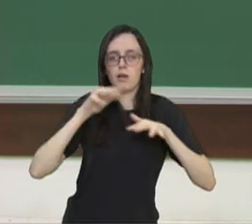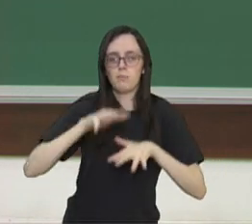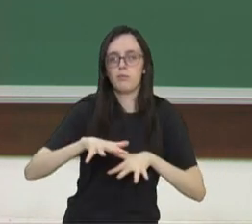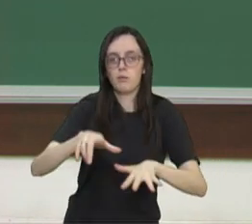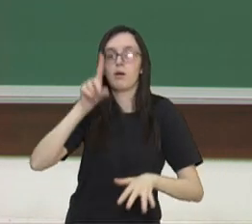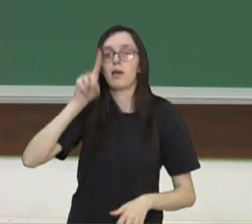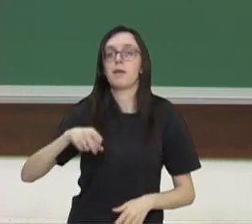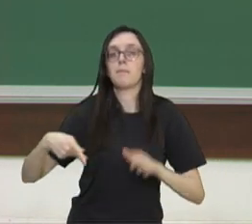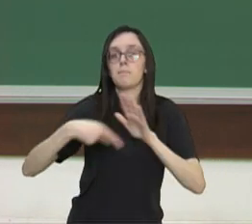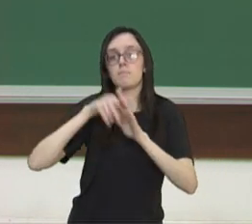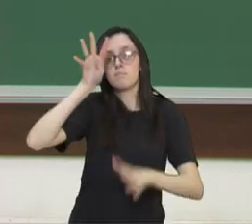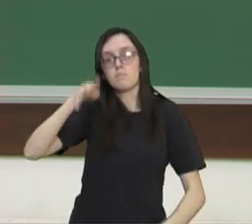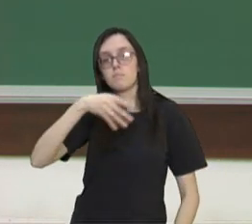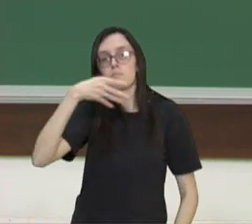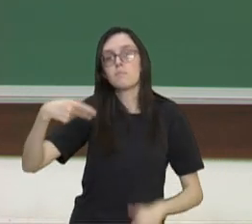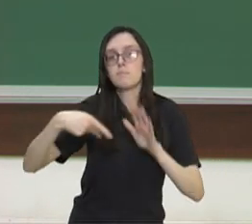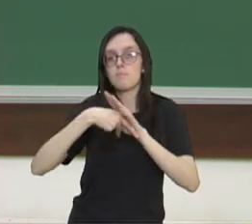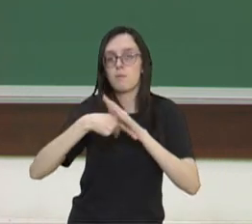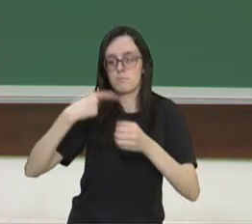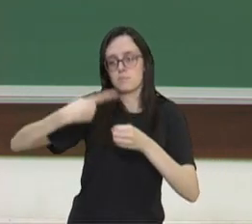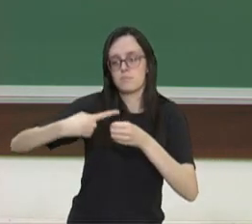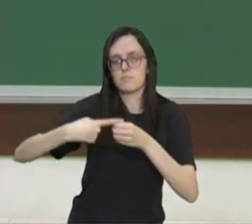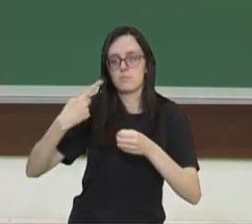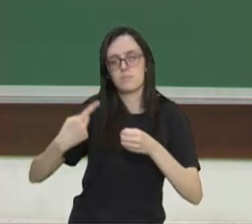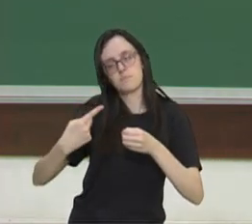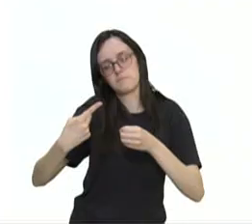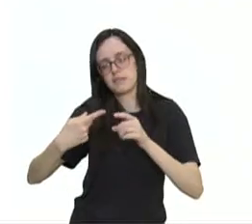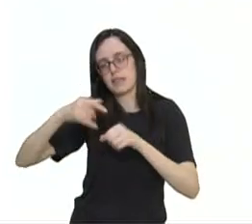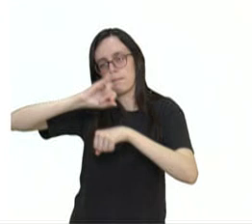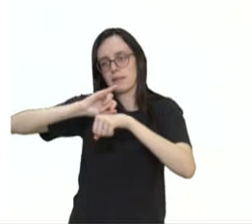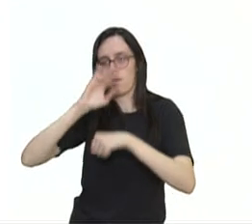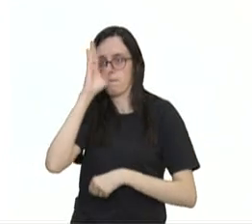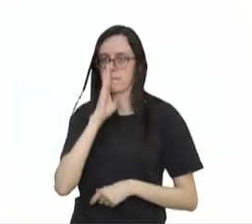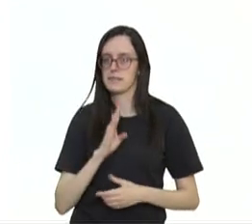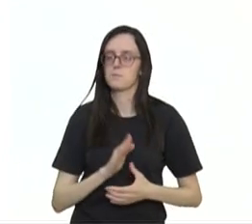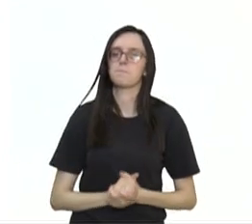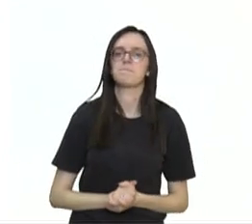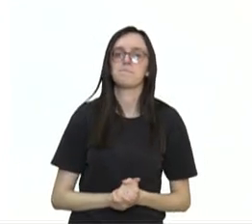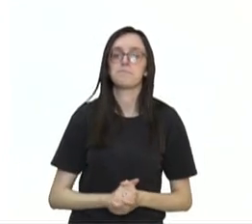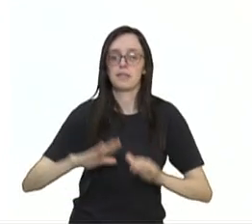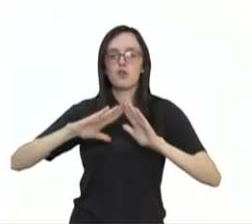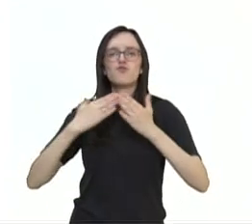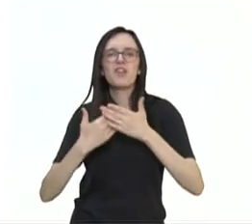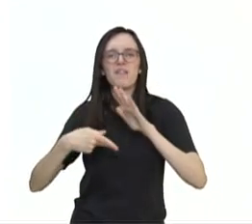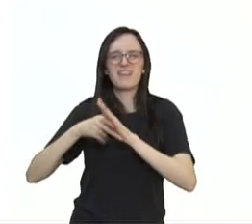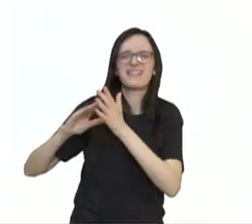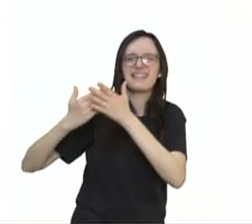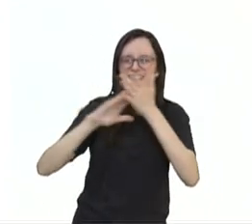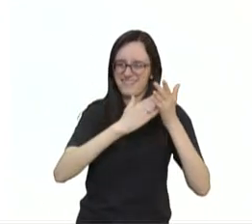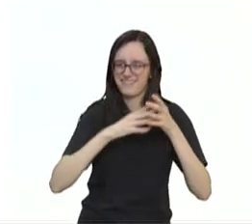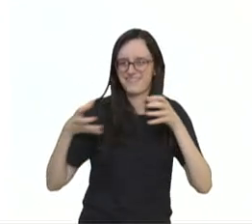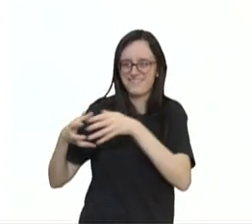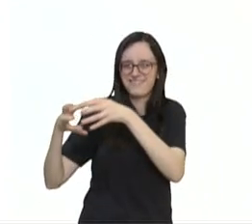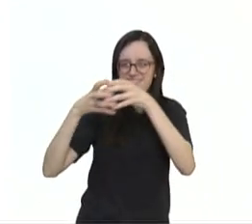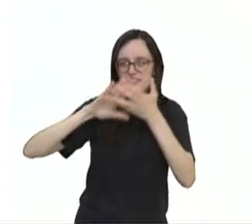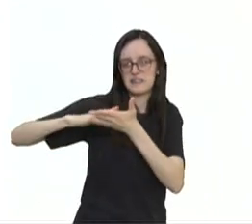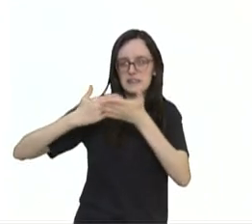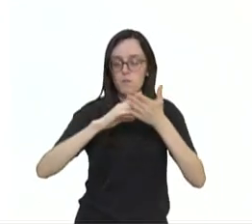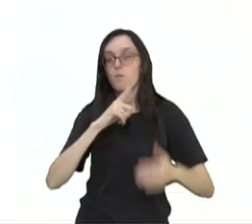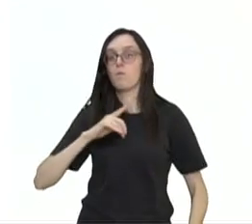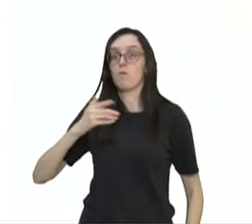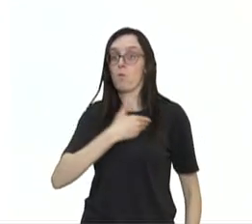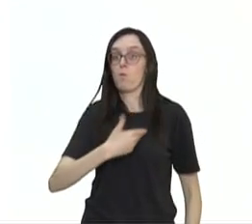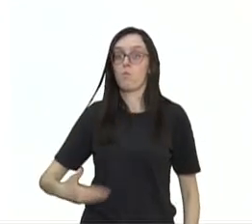para o calendário turístico, então, da capital do Brasil. E as escolas de samba receberam patrocínio